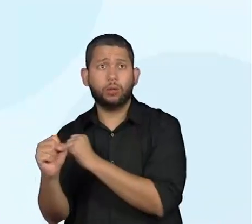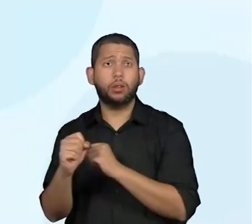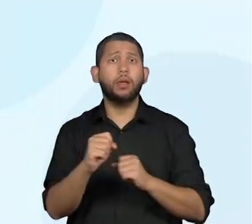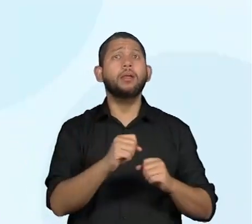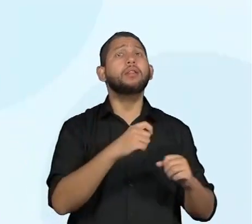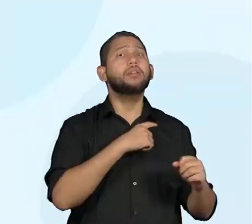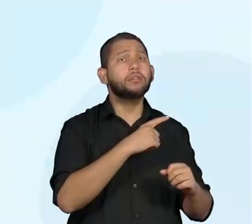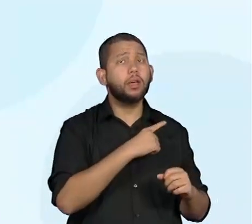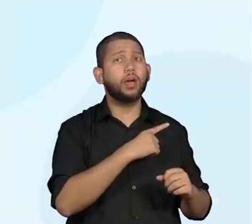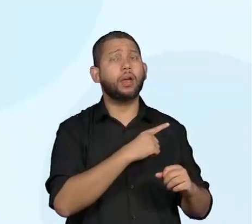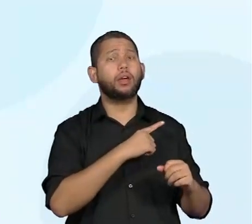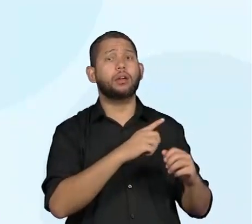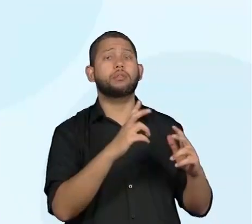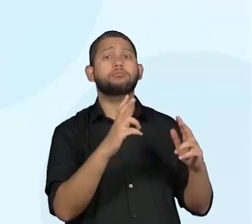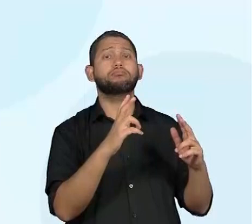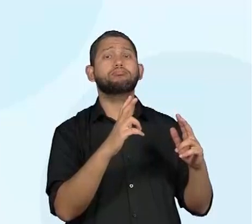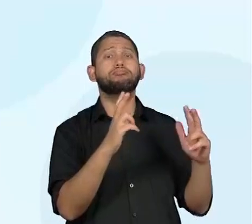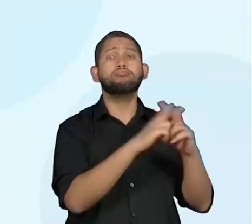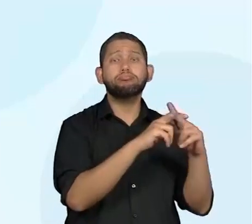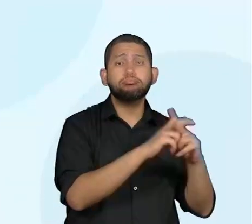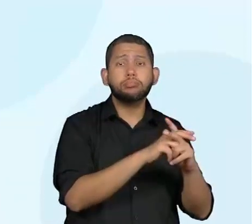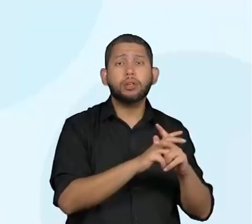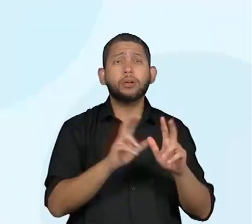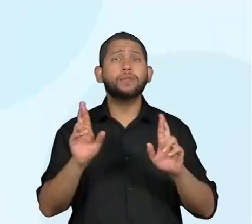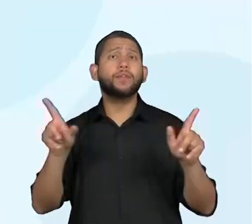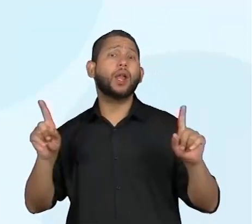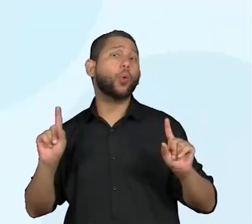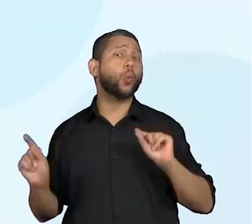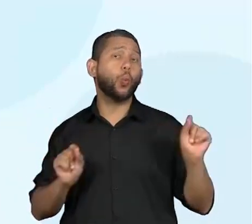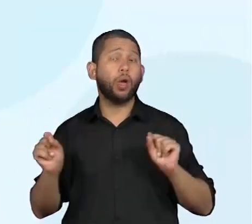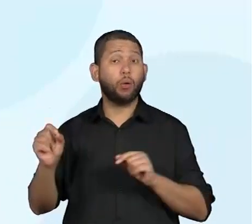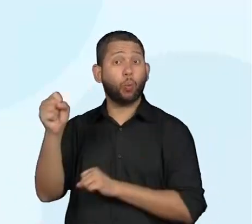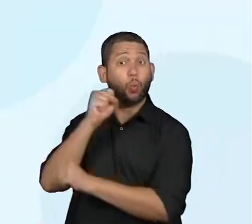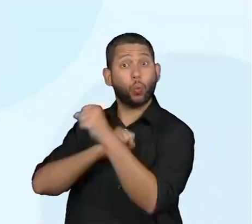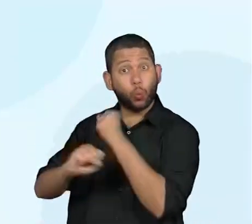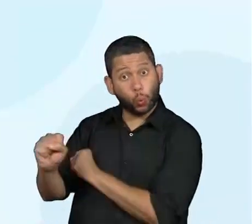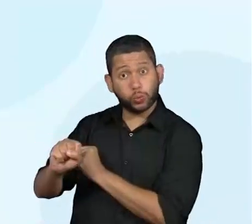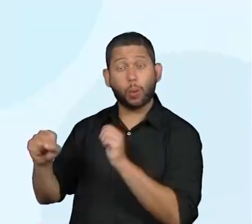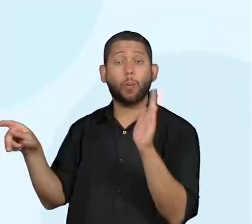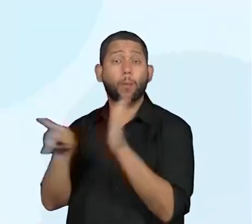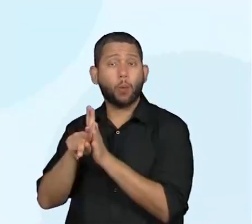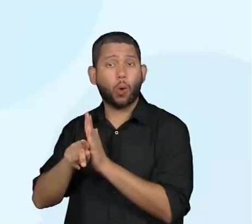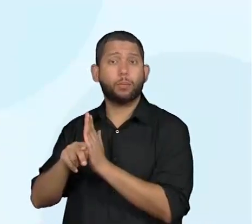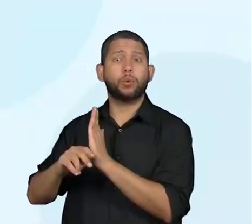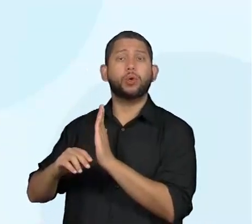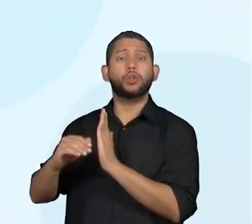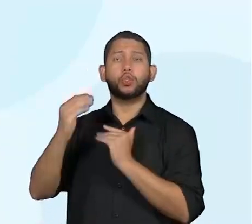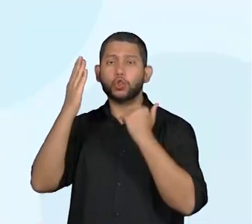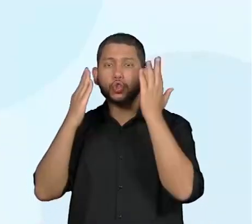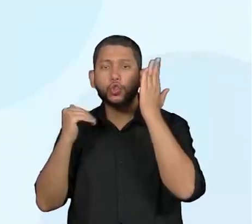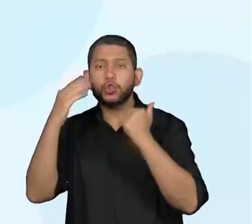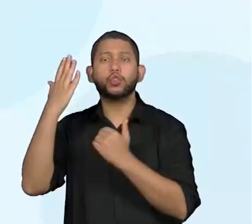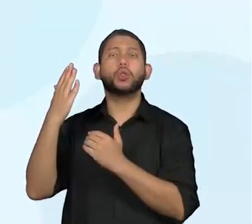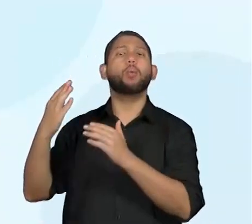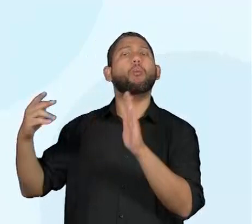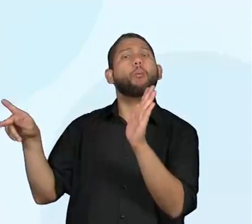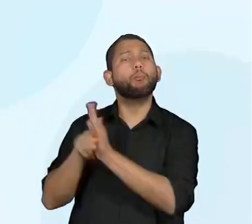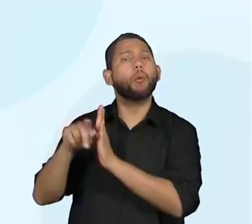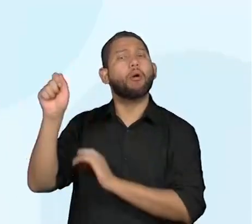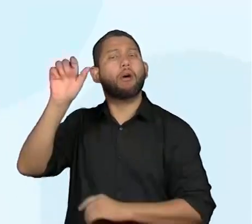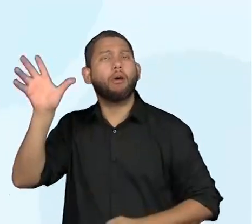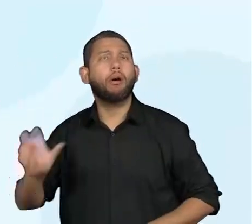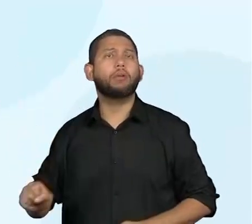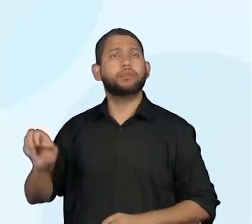contexto comunitário, incluindo as de matrizes indígena e africana, reconhecendo as diferenças